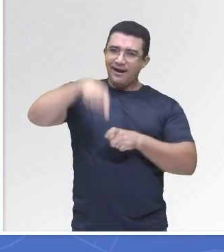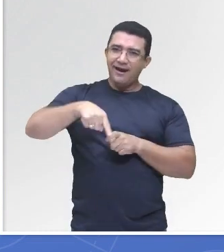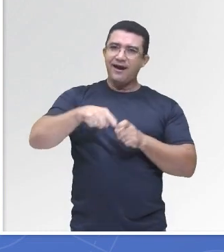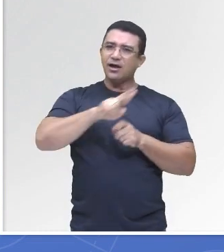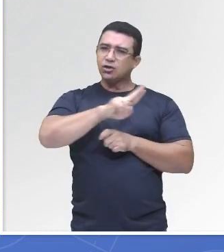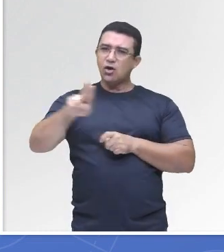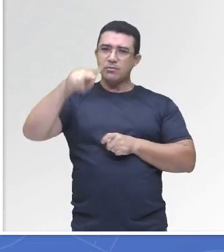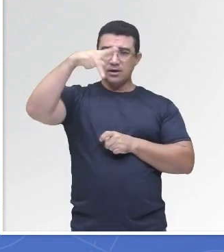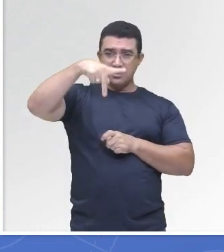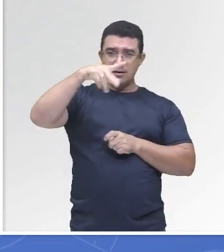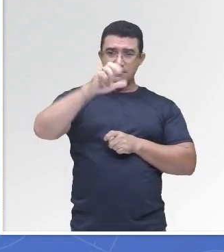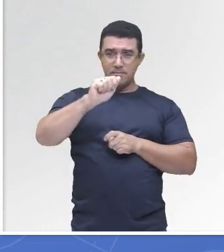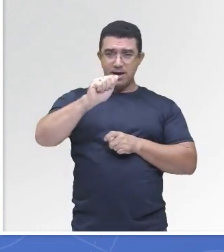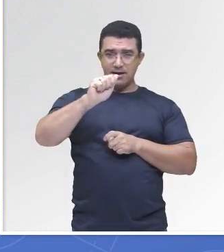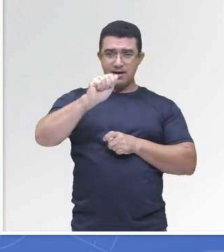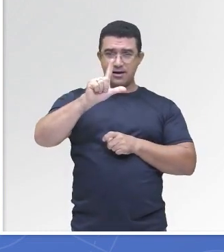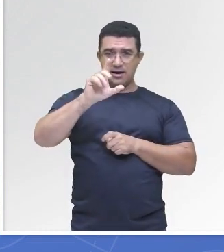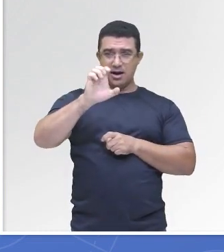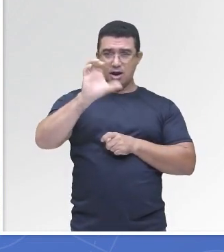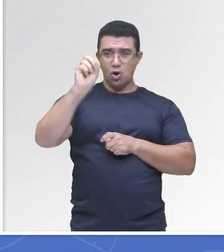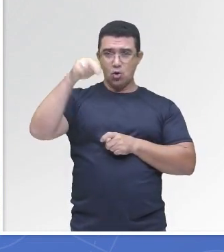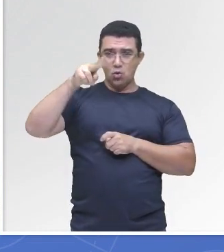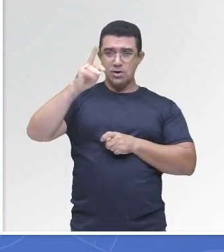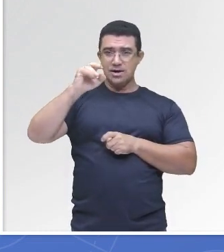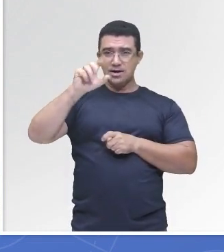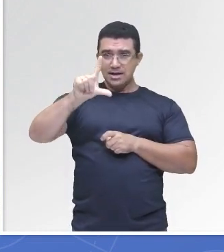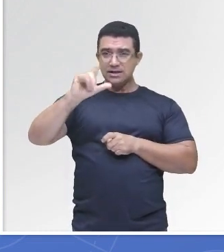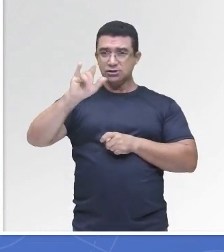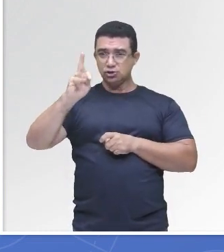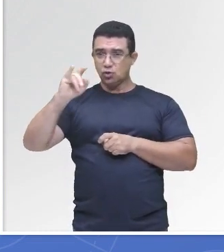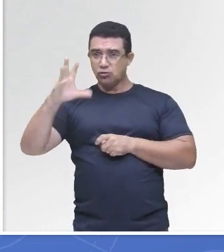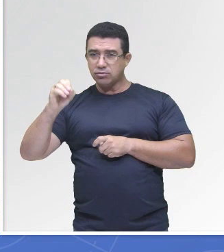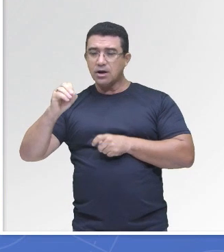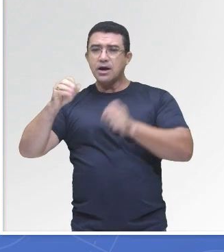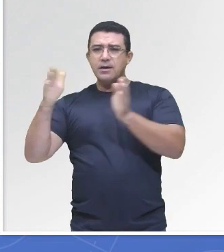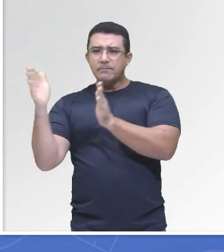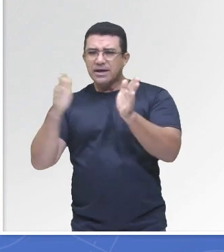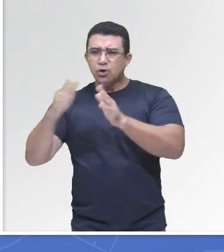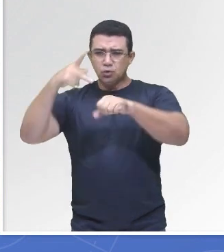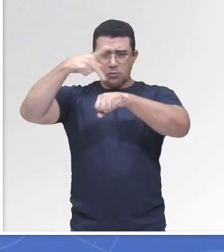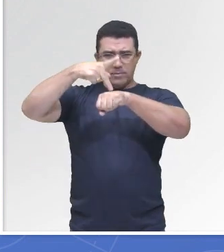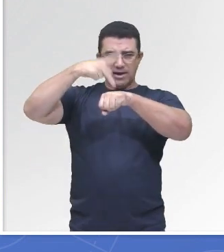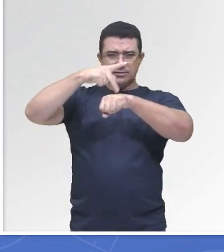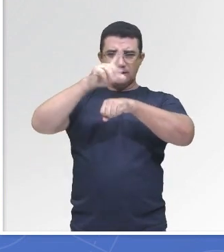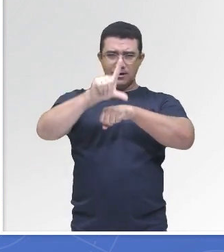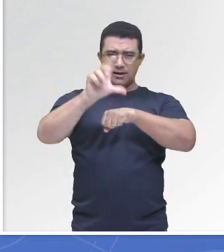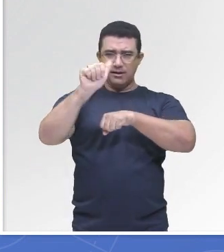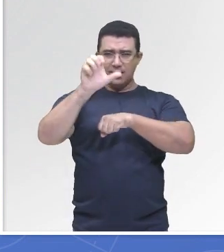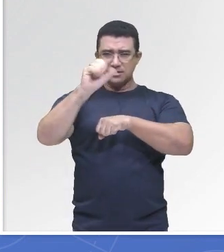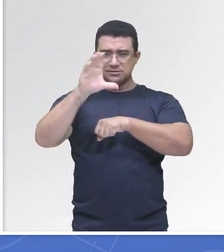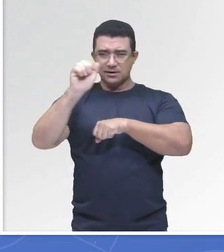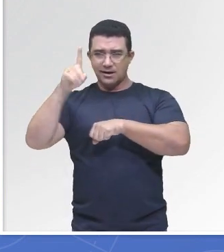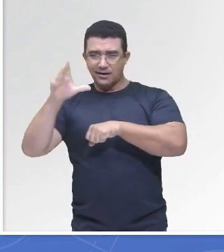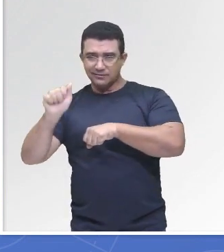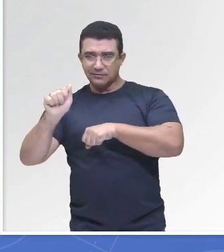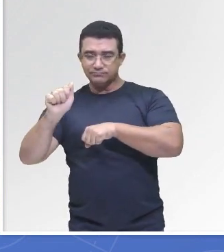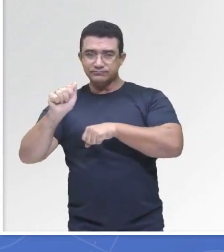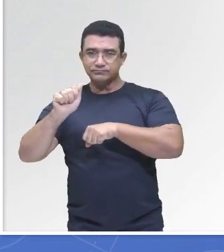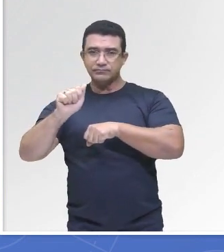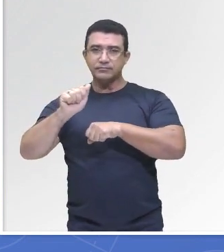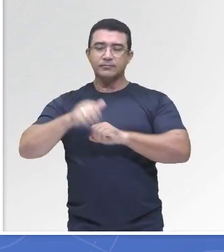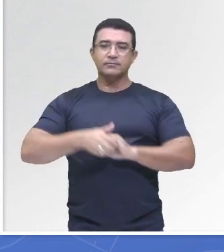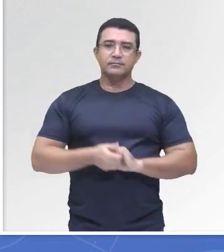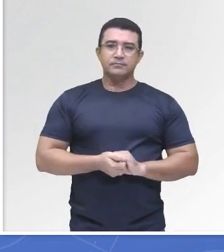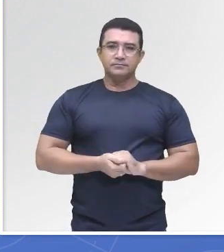ou Idade da Pedra Lascada. O período depois da agricultura é o Neolítico, ou Idade